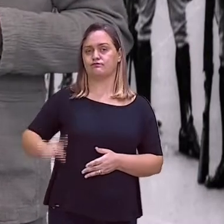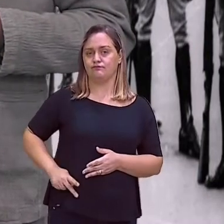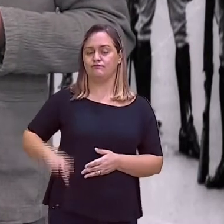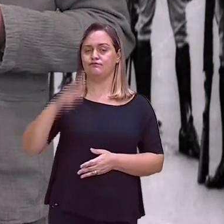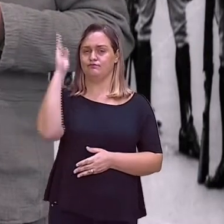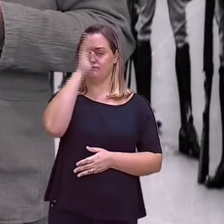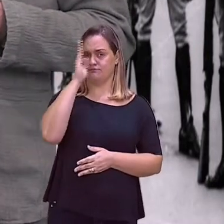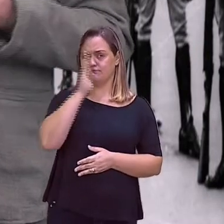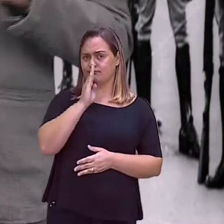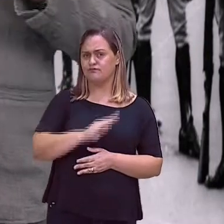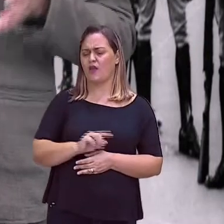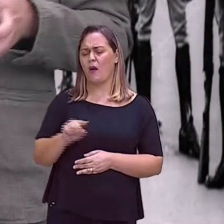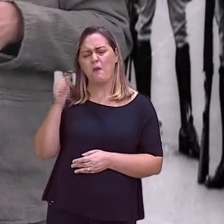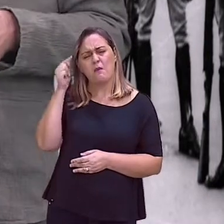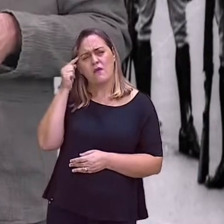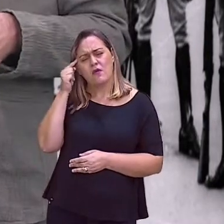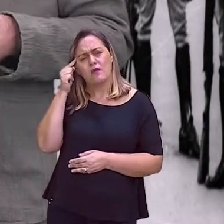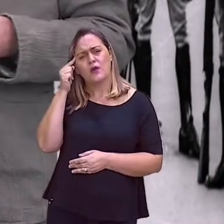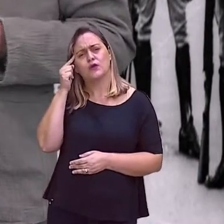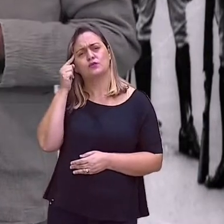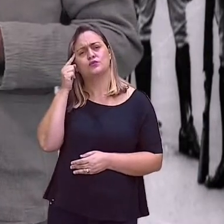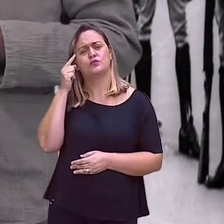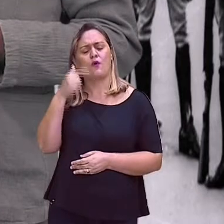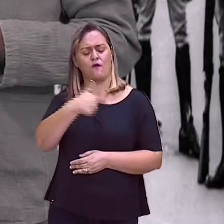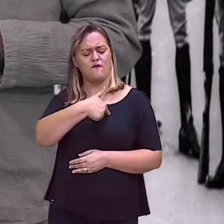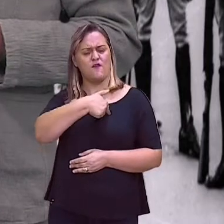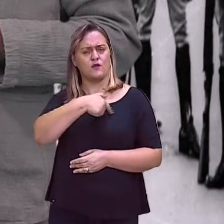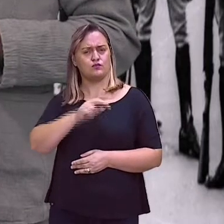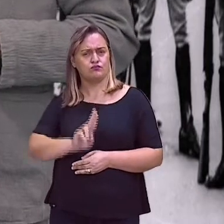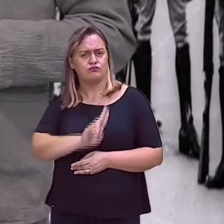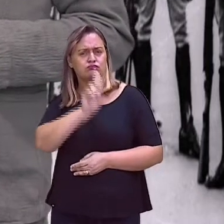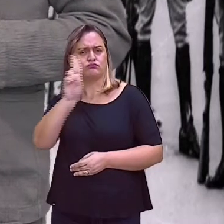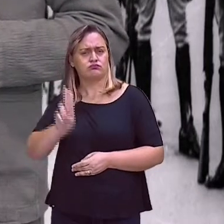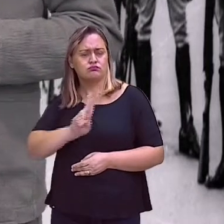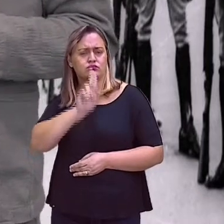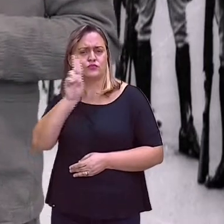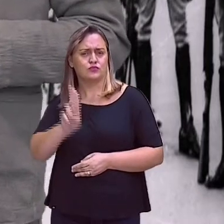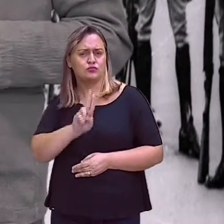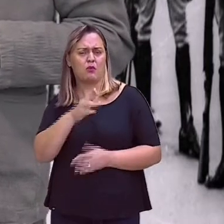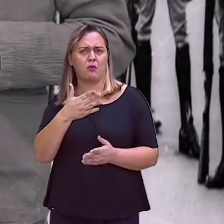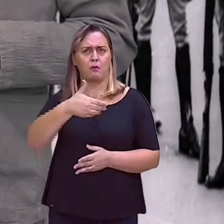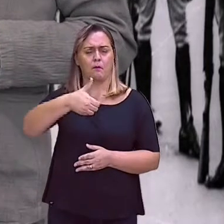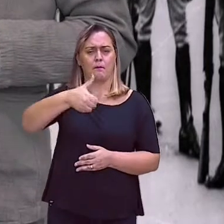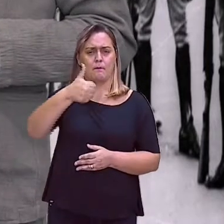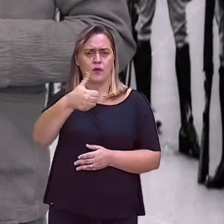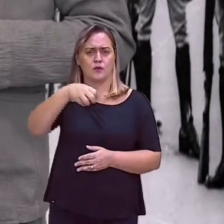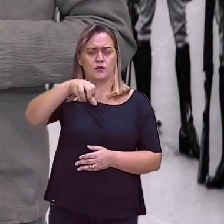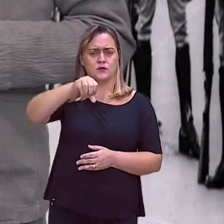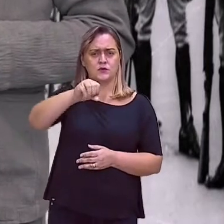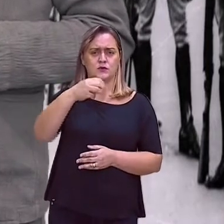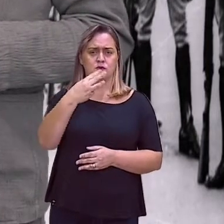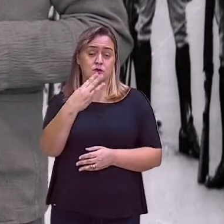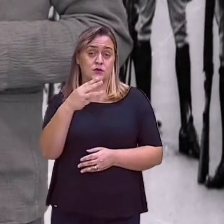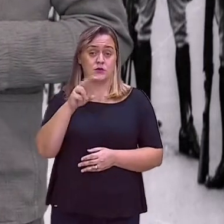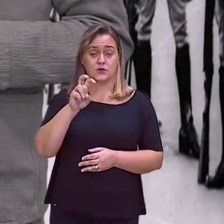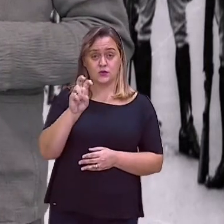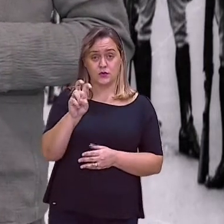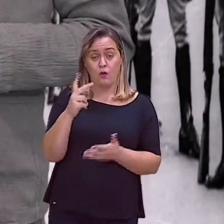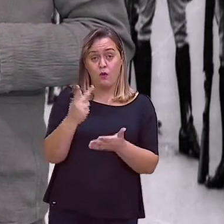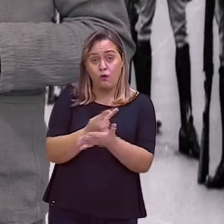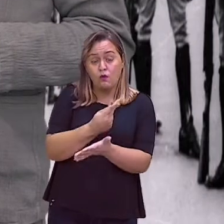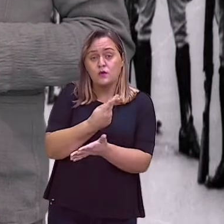Esse argumento passou a ser explorado por ele, principalmente a partir de 1935, quando aconteceu no